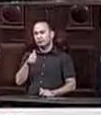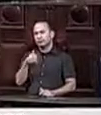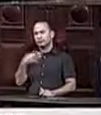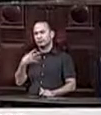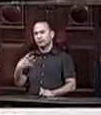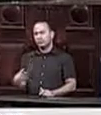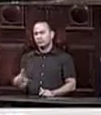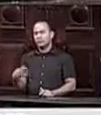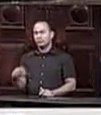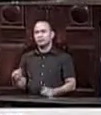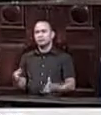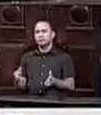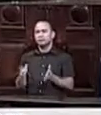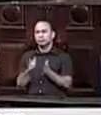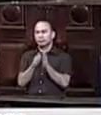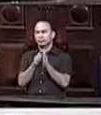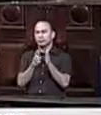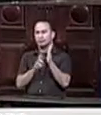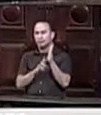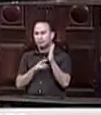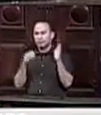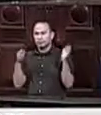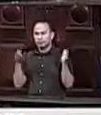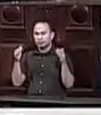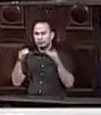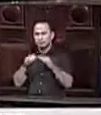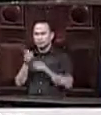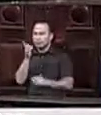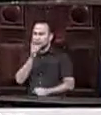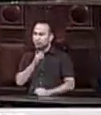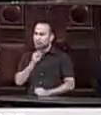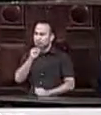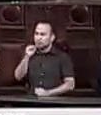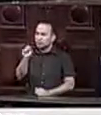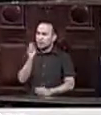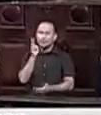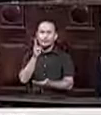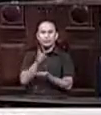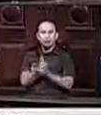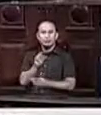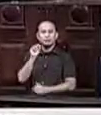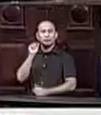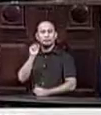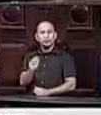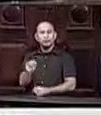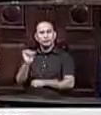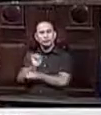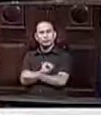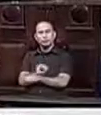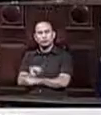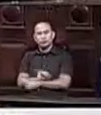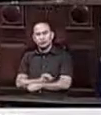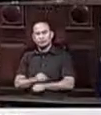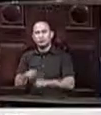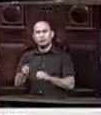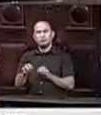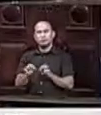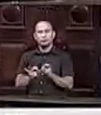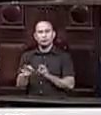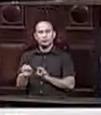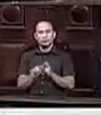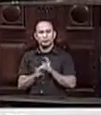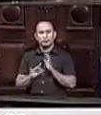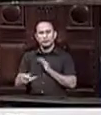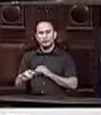nessa casa e ganhou a majoração, mesmo que o projeto de lei da recuperação fiscal não